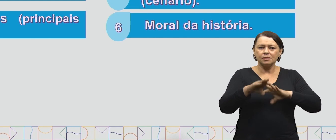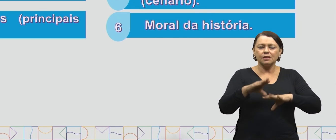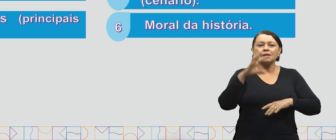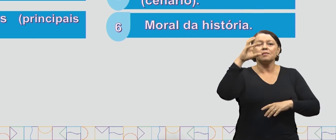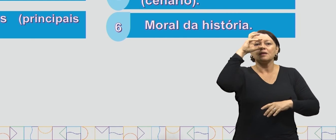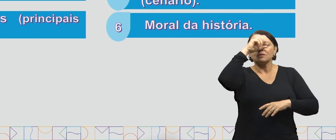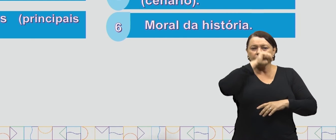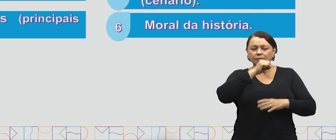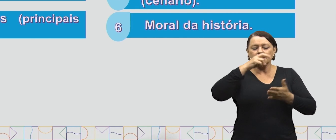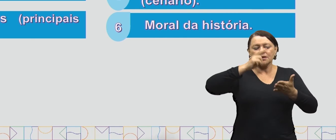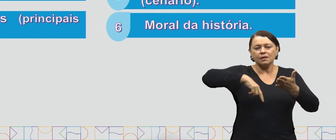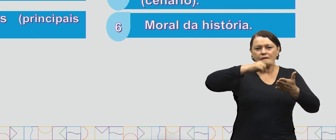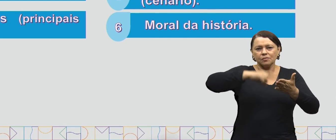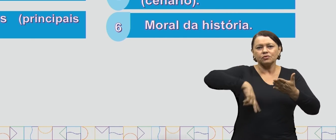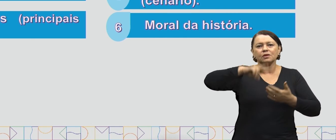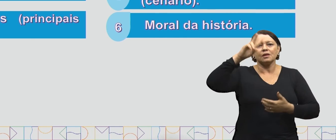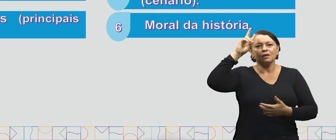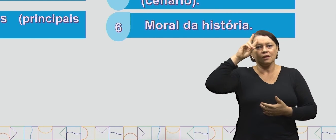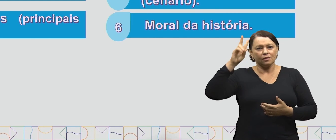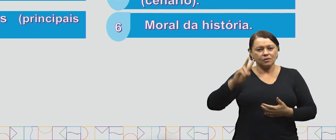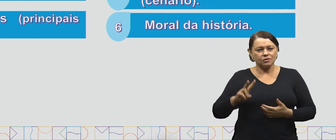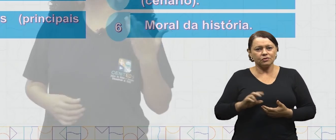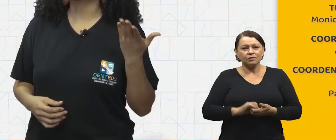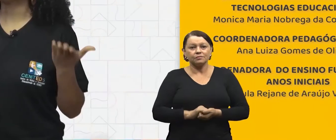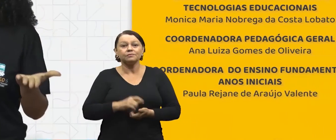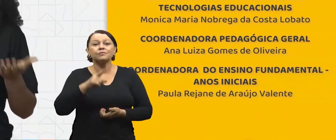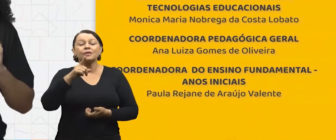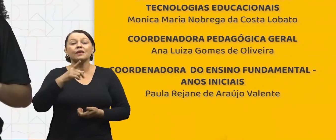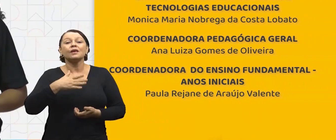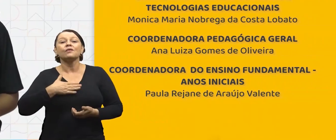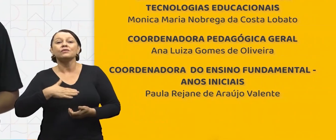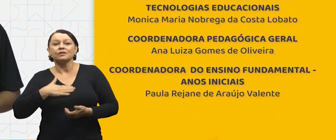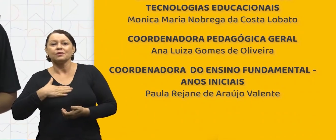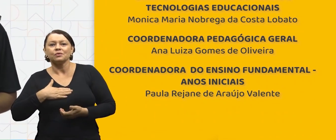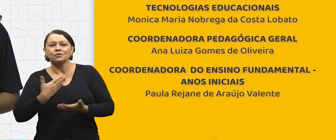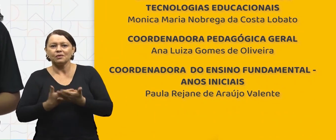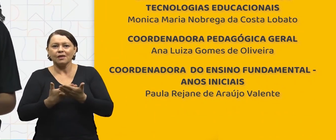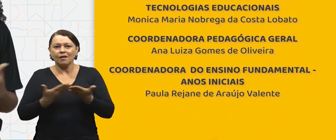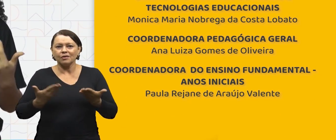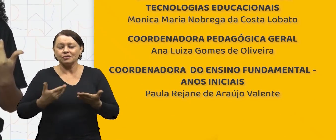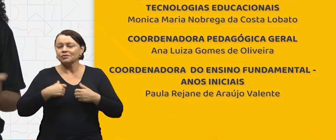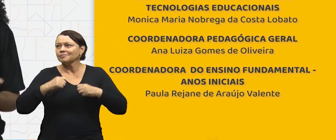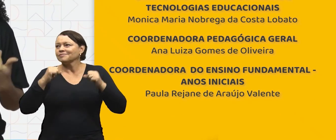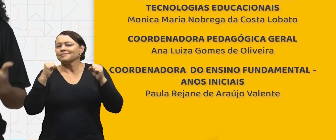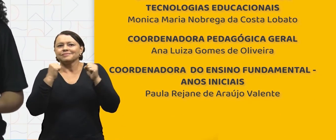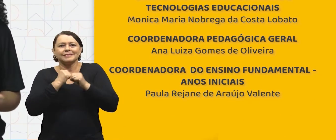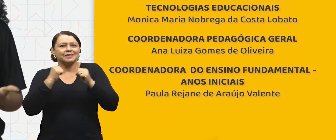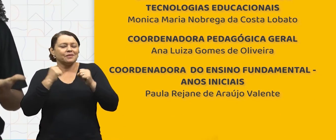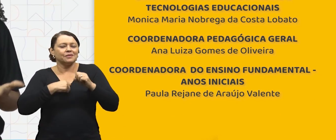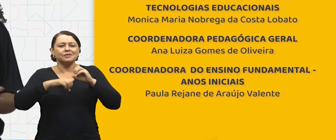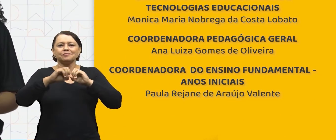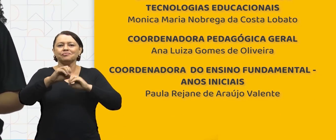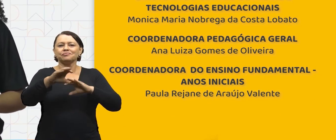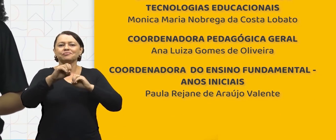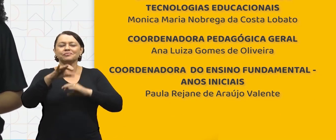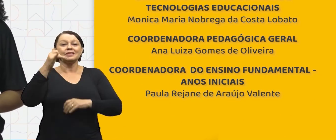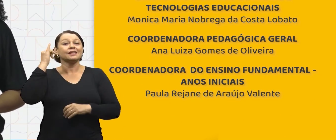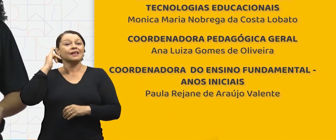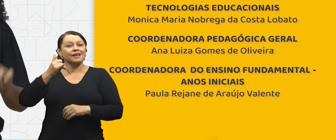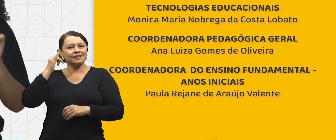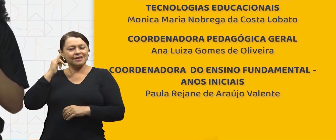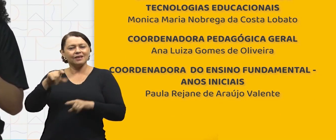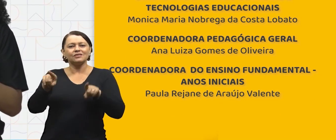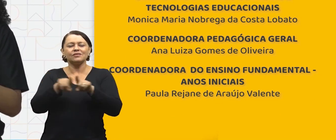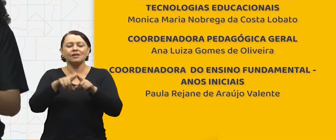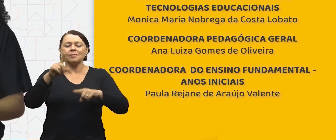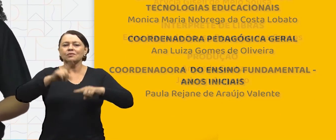ensinamento que o final de uma fábula sempre deve trazer. O que você achou da aula de hoje? Eu adorei lhe ensinar as